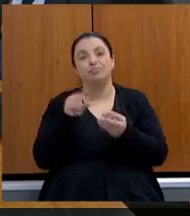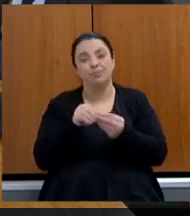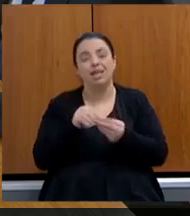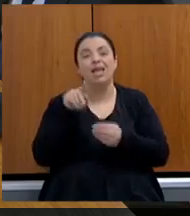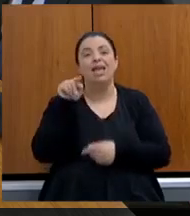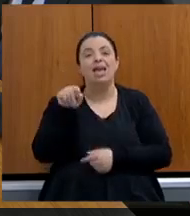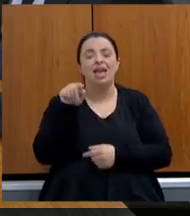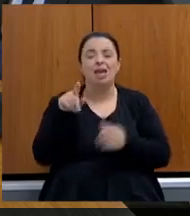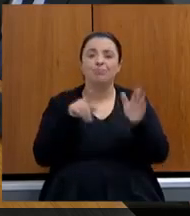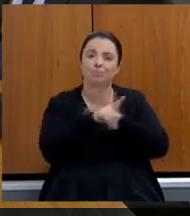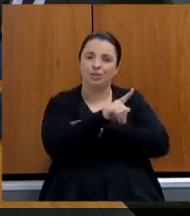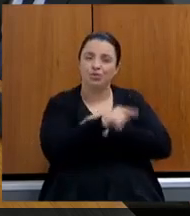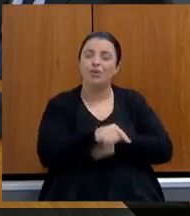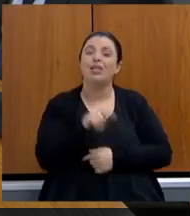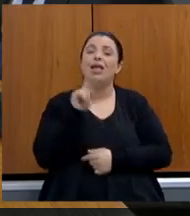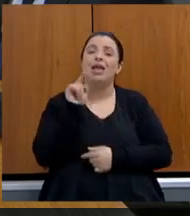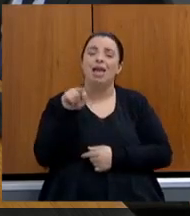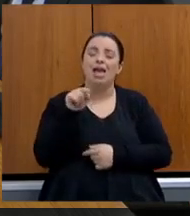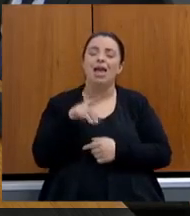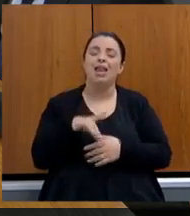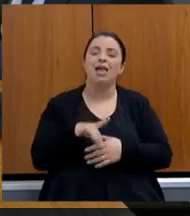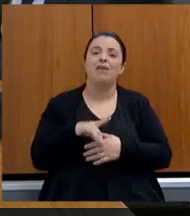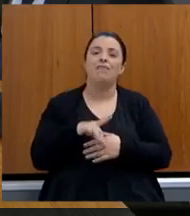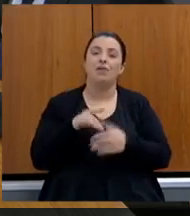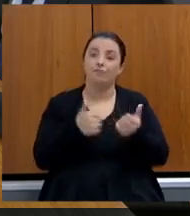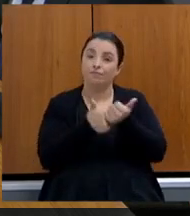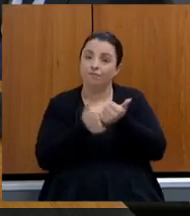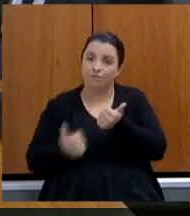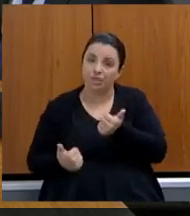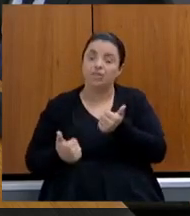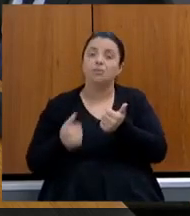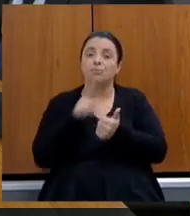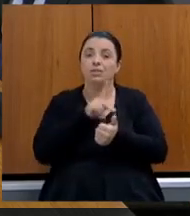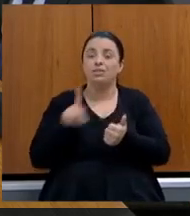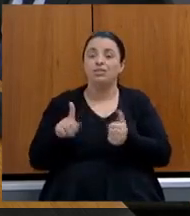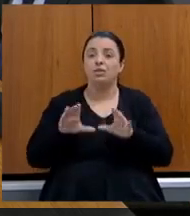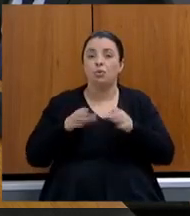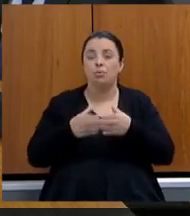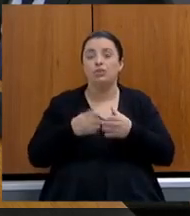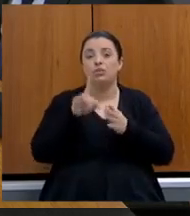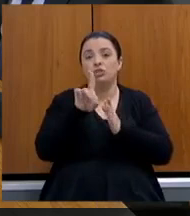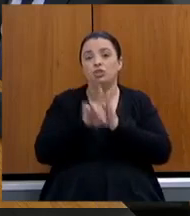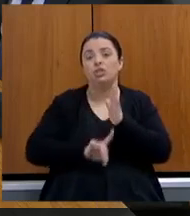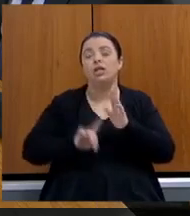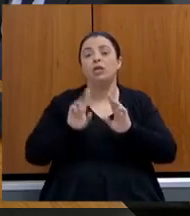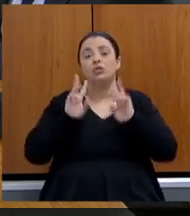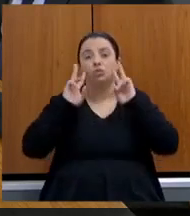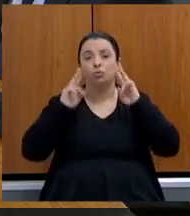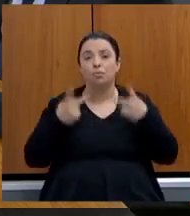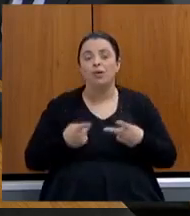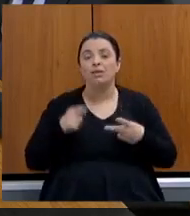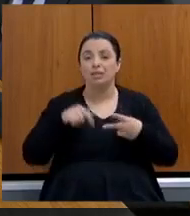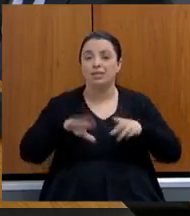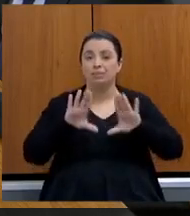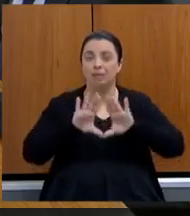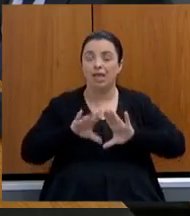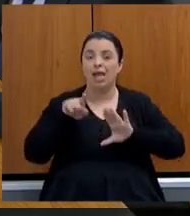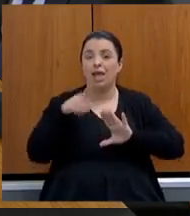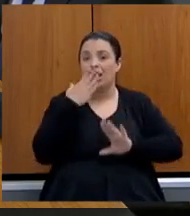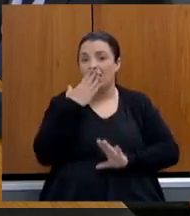da Heleninha que a vice-presidenta da Comissão de Direitos Humanos da Assembleia Legislativa e também ela é da frente